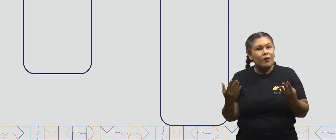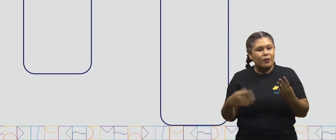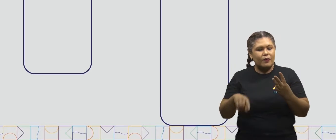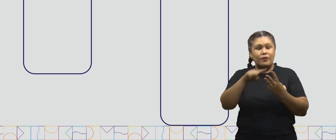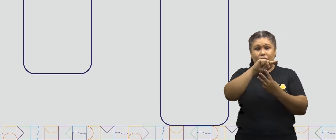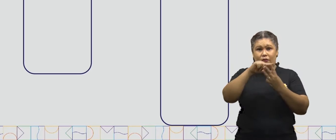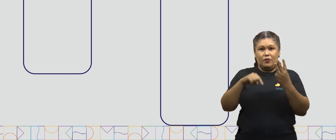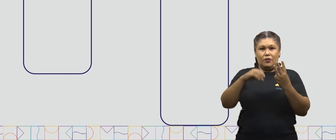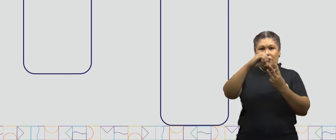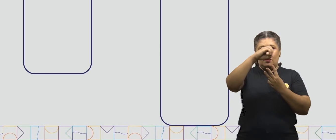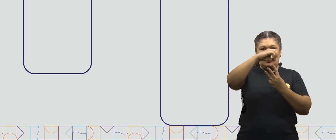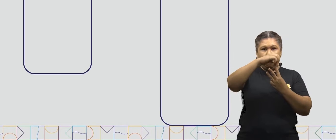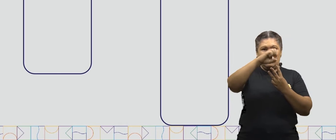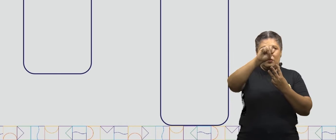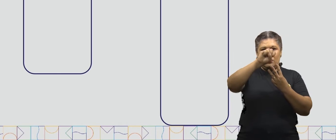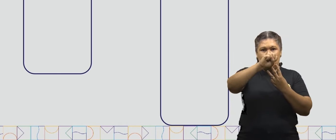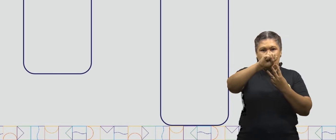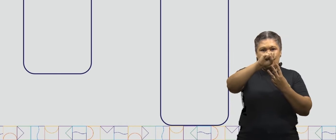número